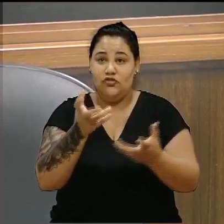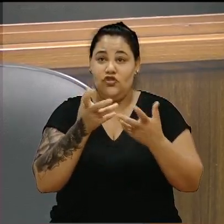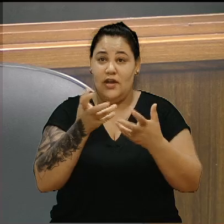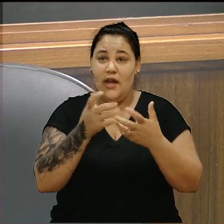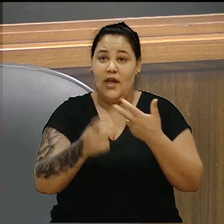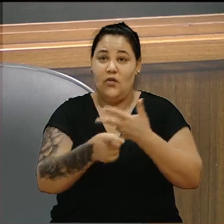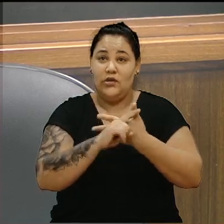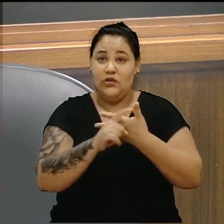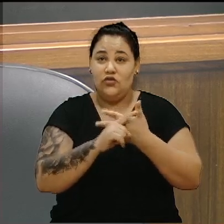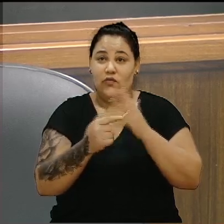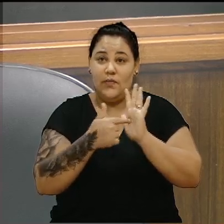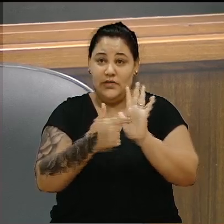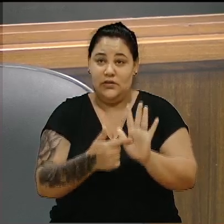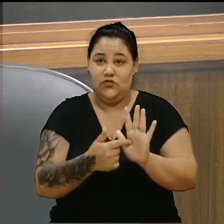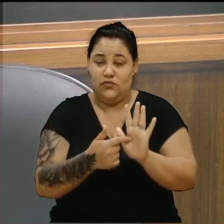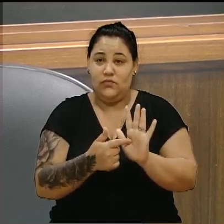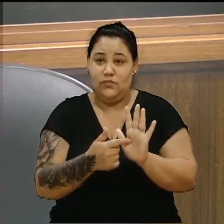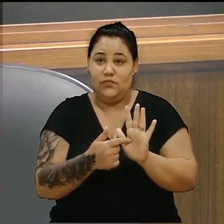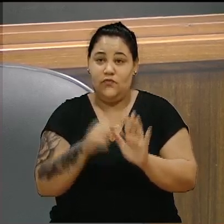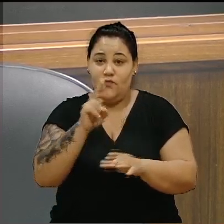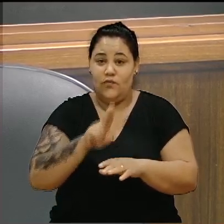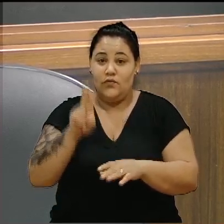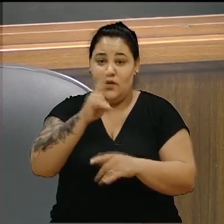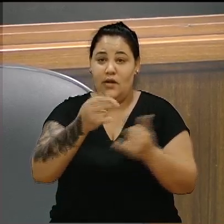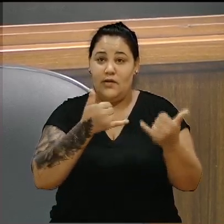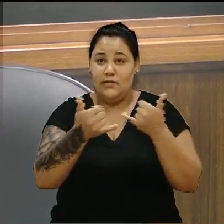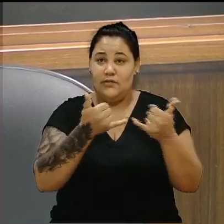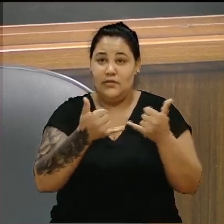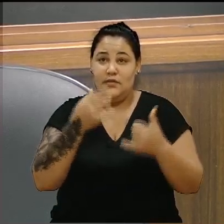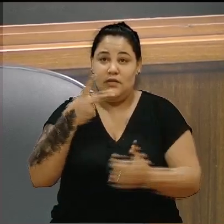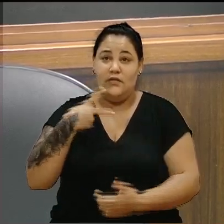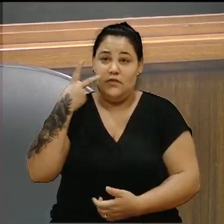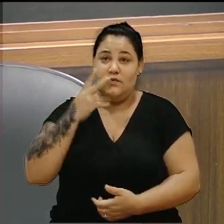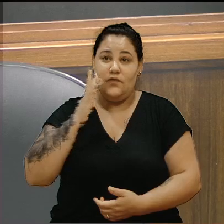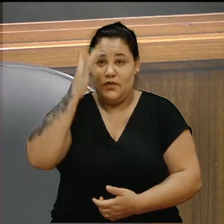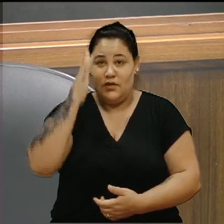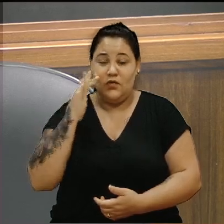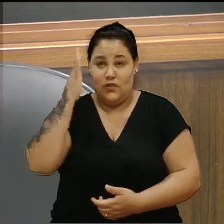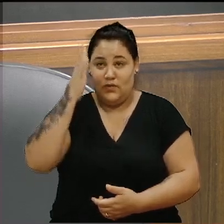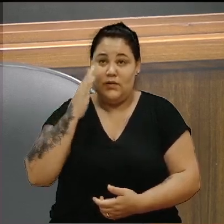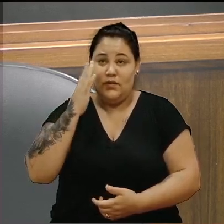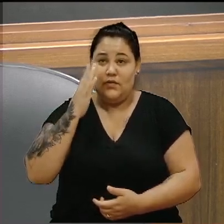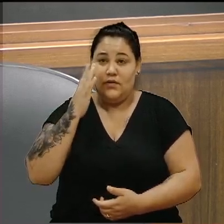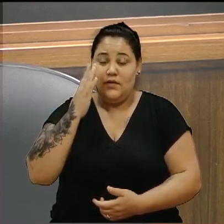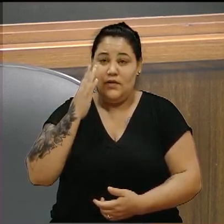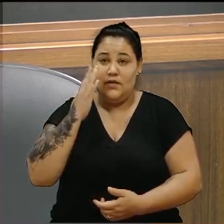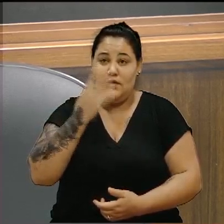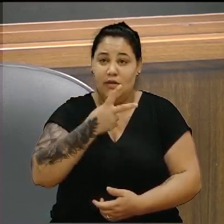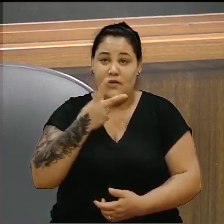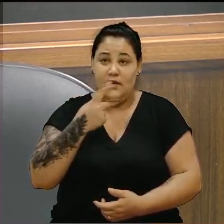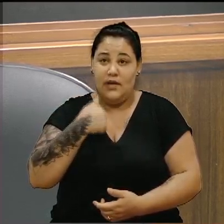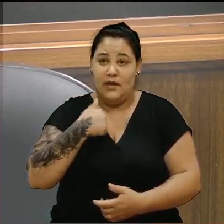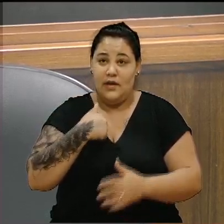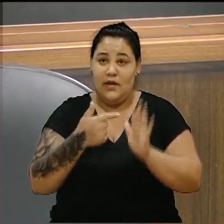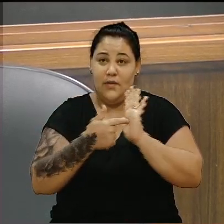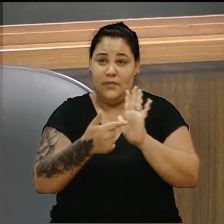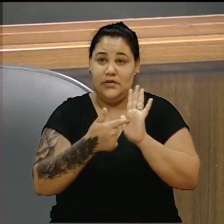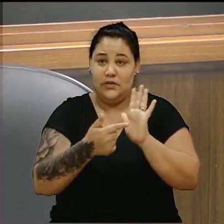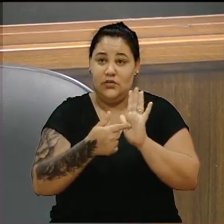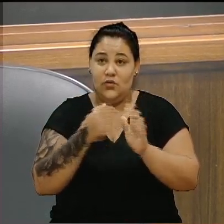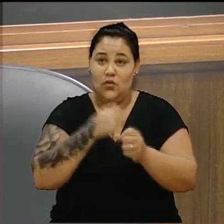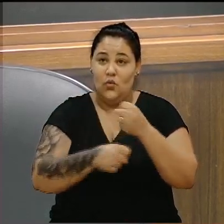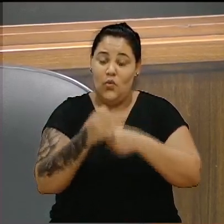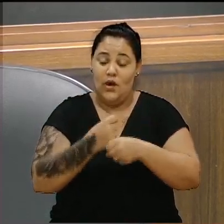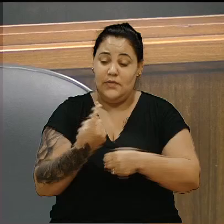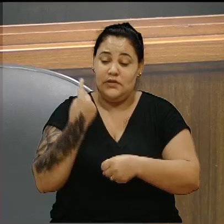Executivo apresente. Vou usar o exemplo, vereadora Daiane, que a gente apresentou, eu apresentei no ano passado, você vai apresentar